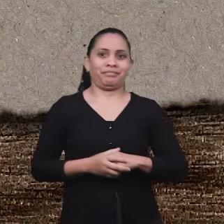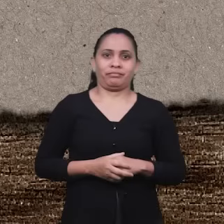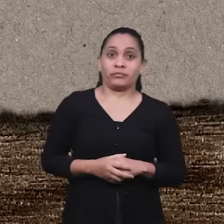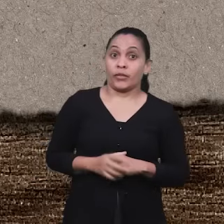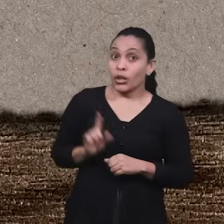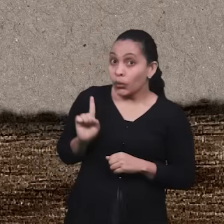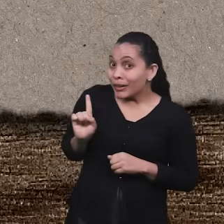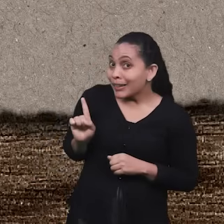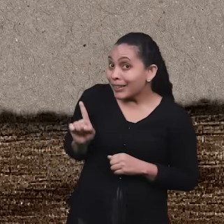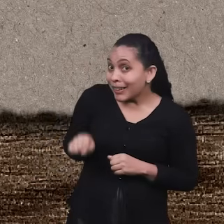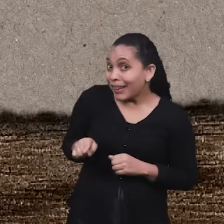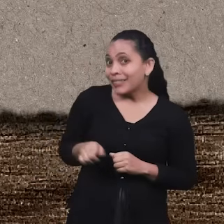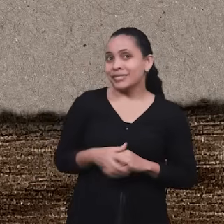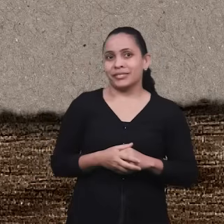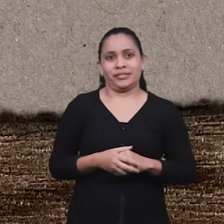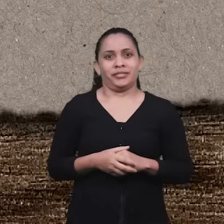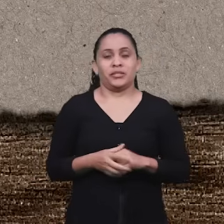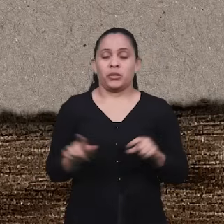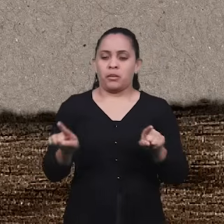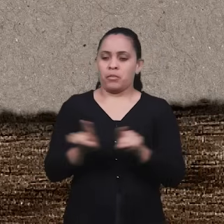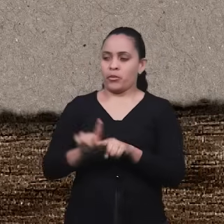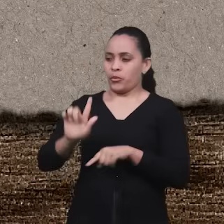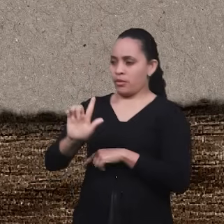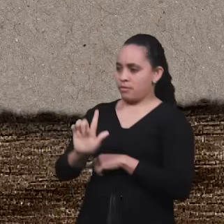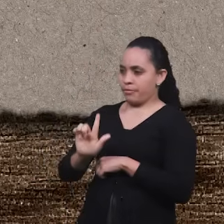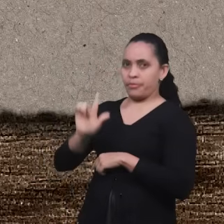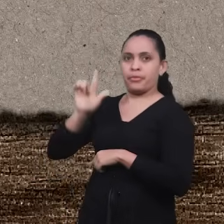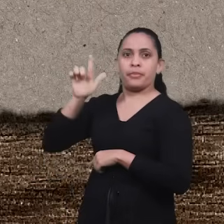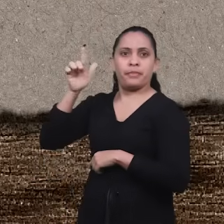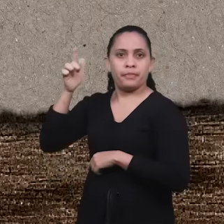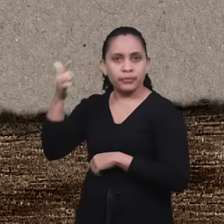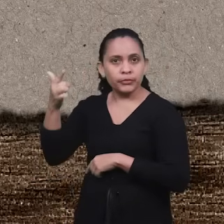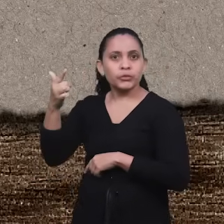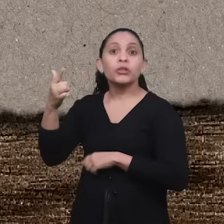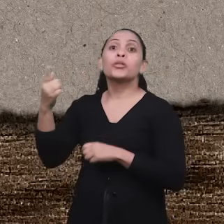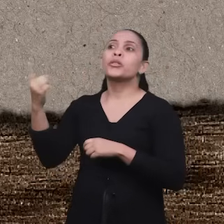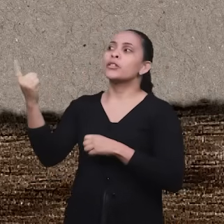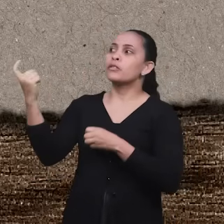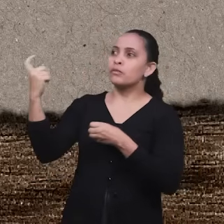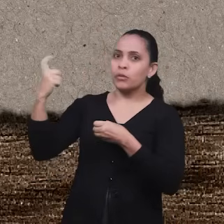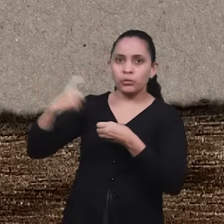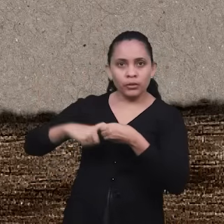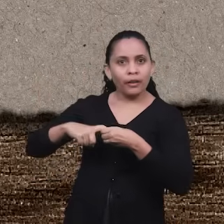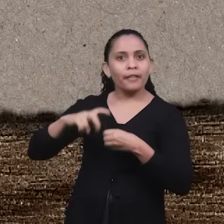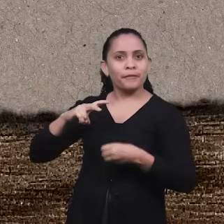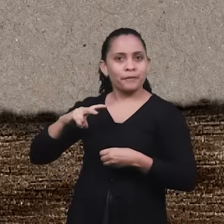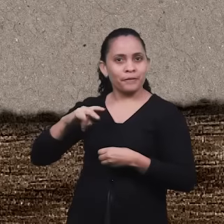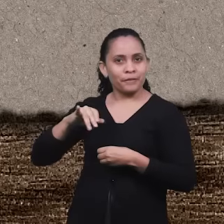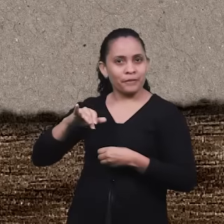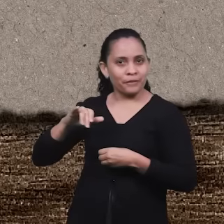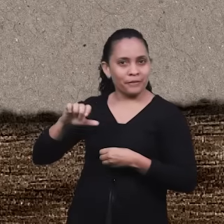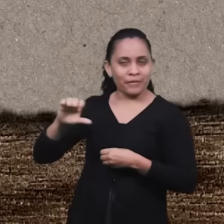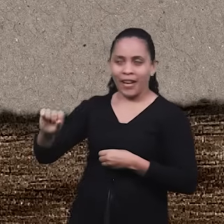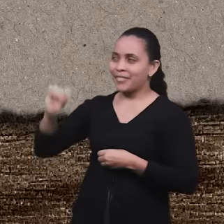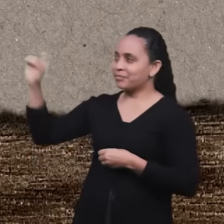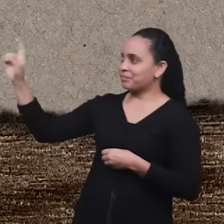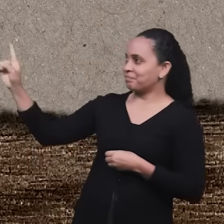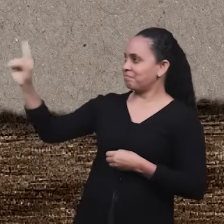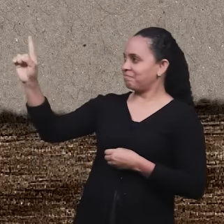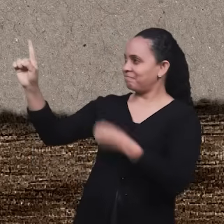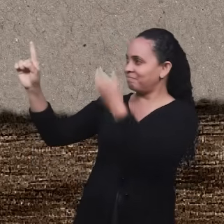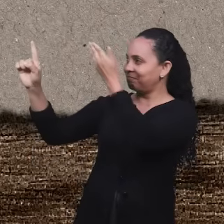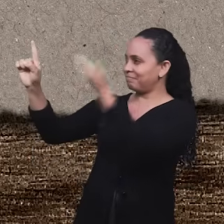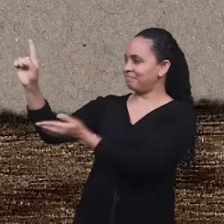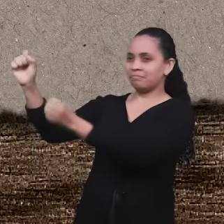o que é, o que era e o que há de vir, o